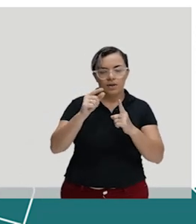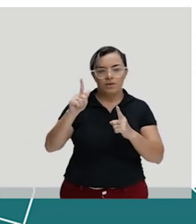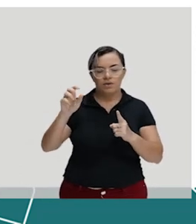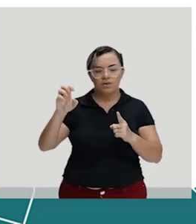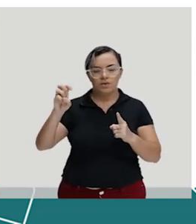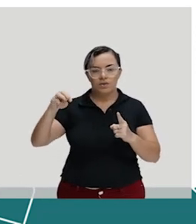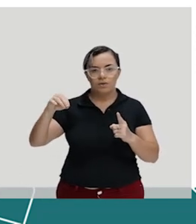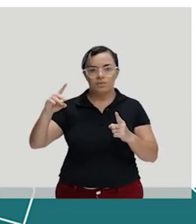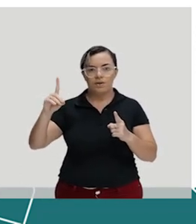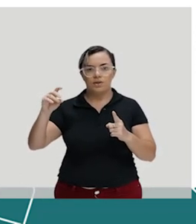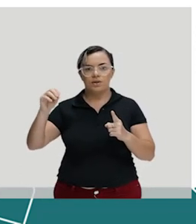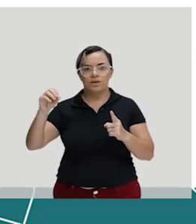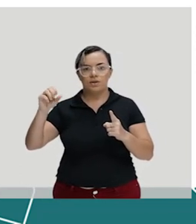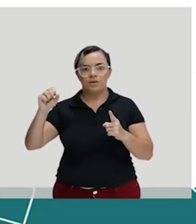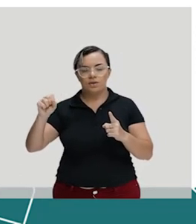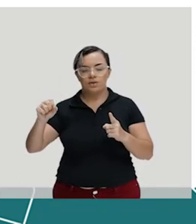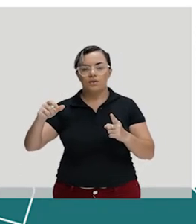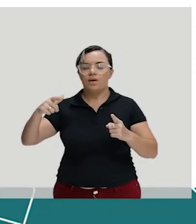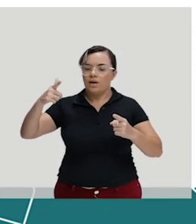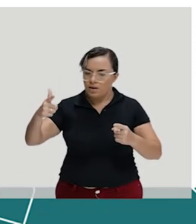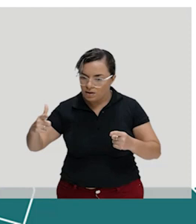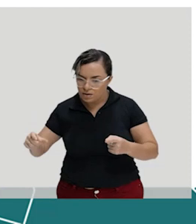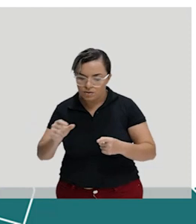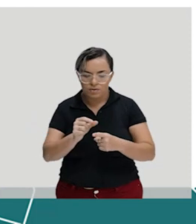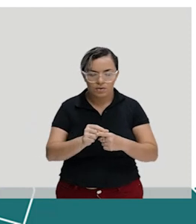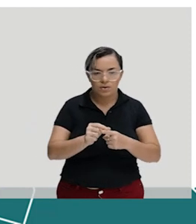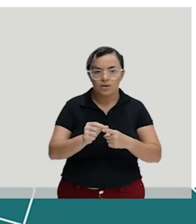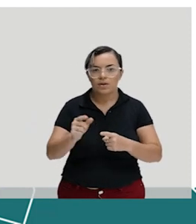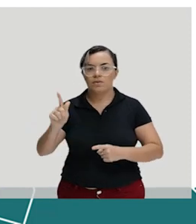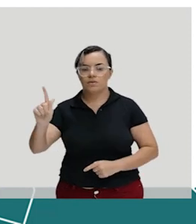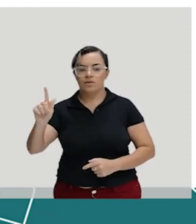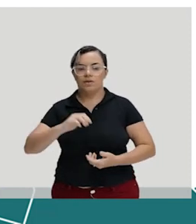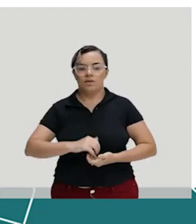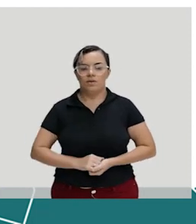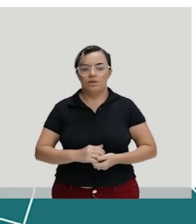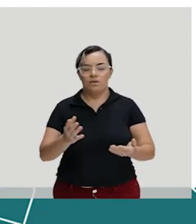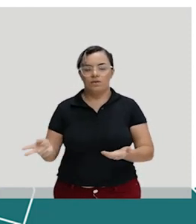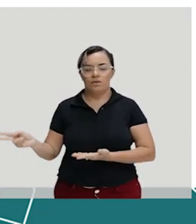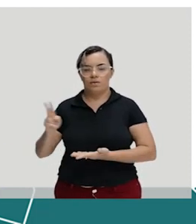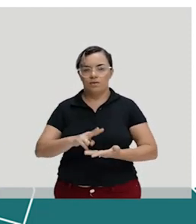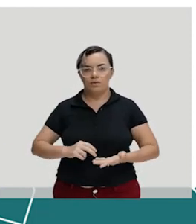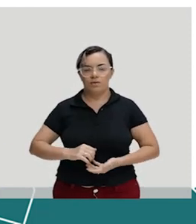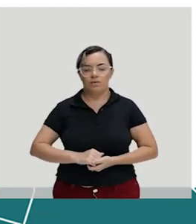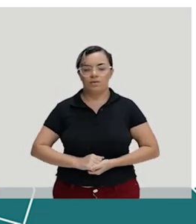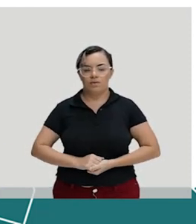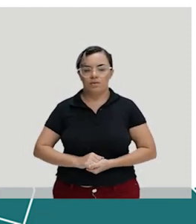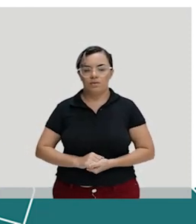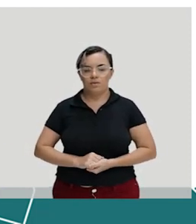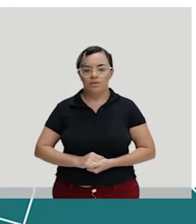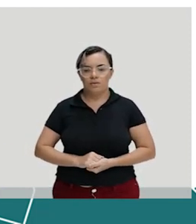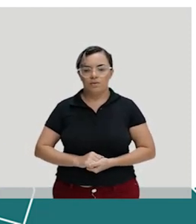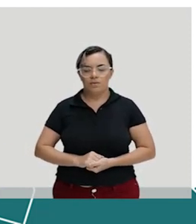G em sones noturnos suspiradas mágoas mágoas amargas e